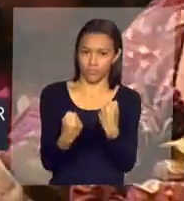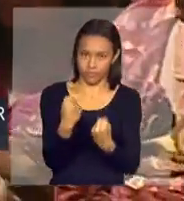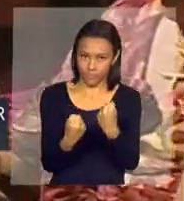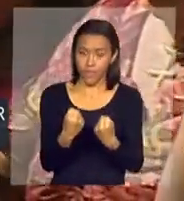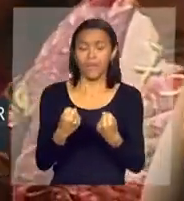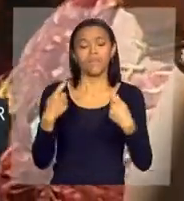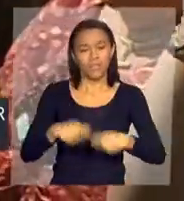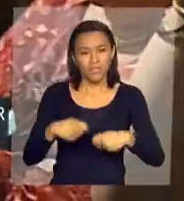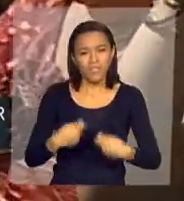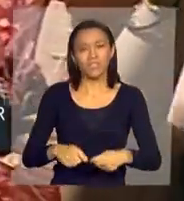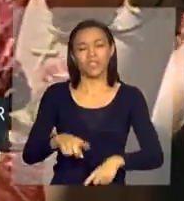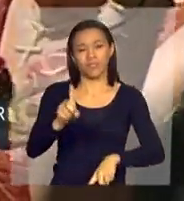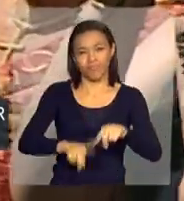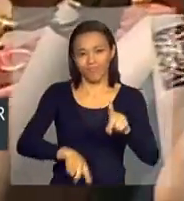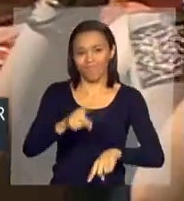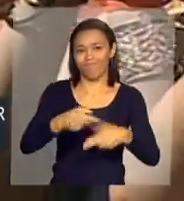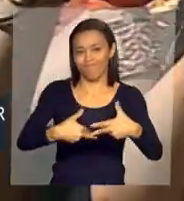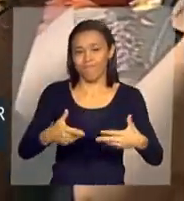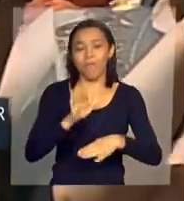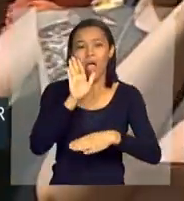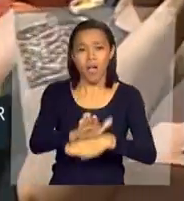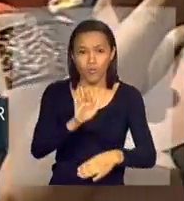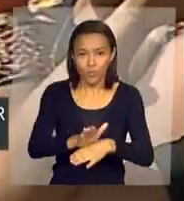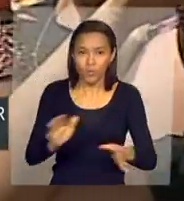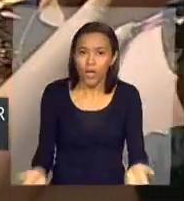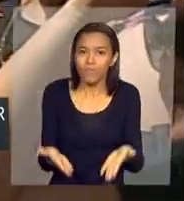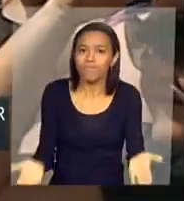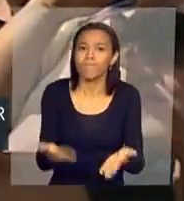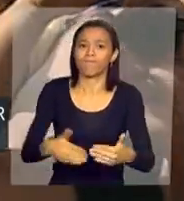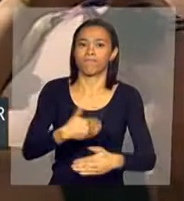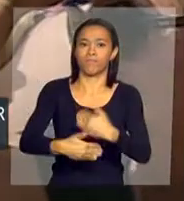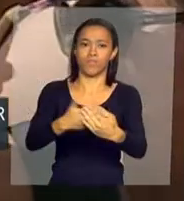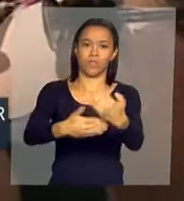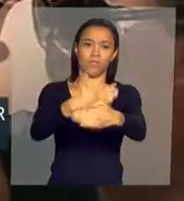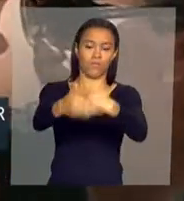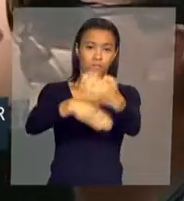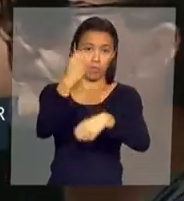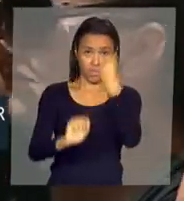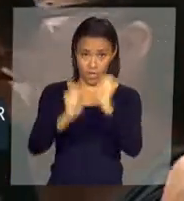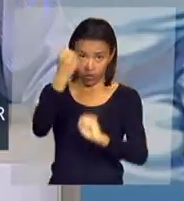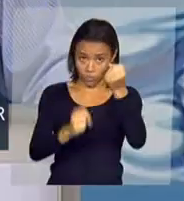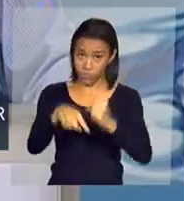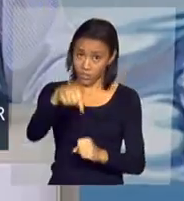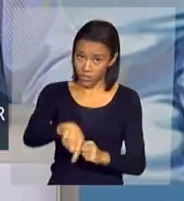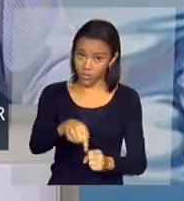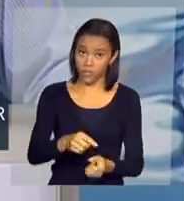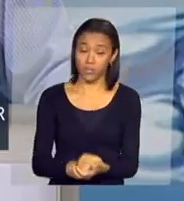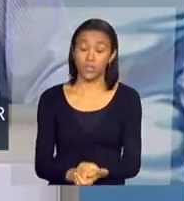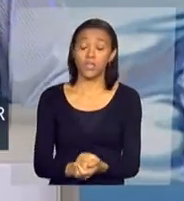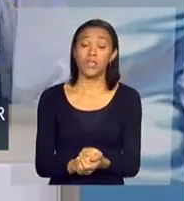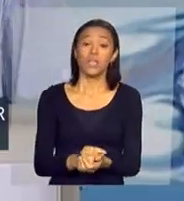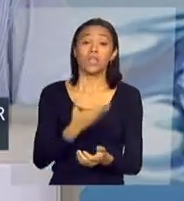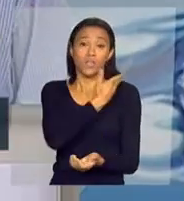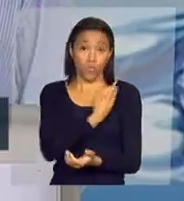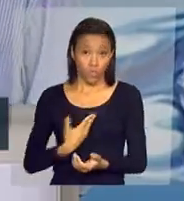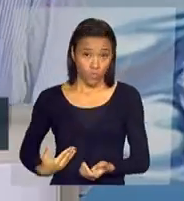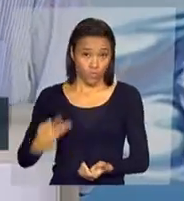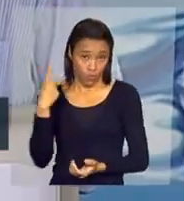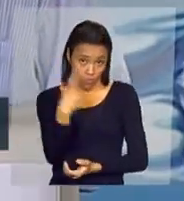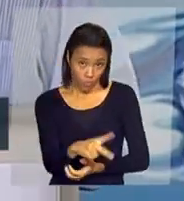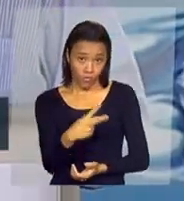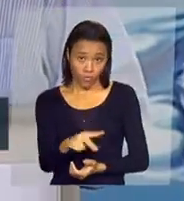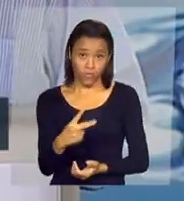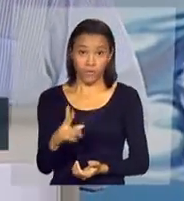que viabilize nossa região como grande abastecedora para a indústria da construção civil, que o governo de Vossa